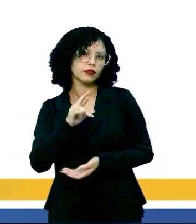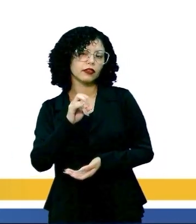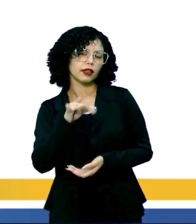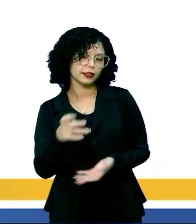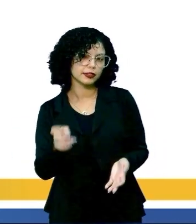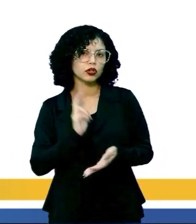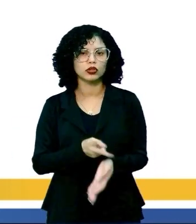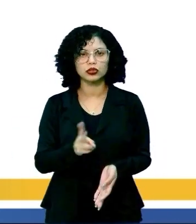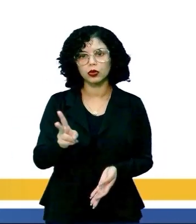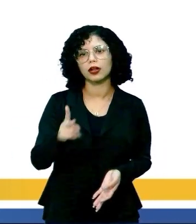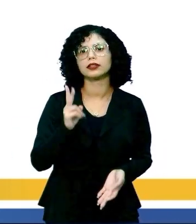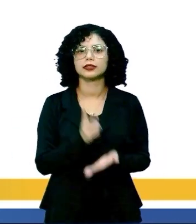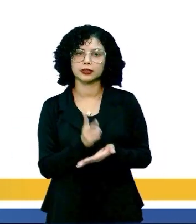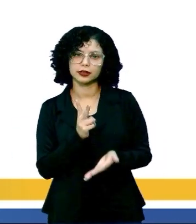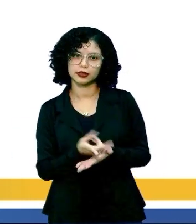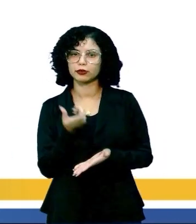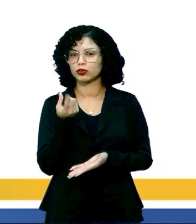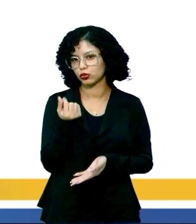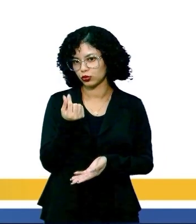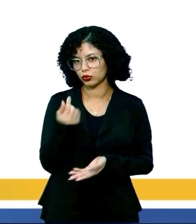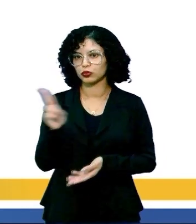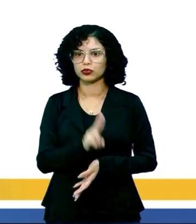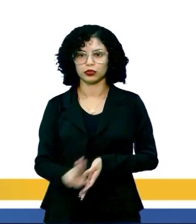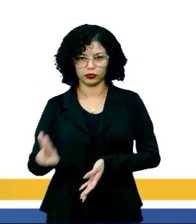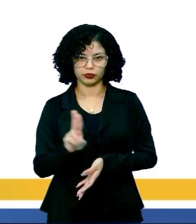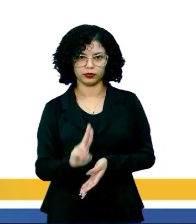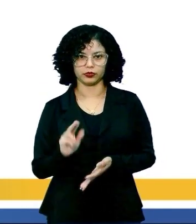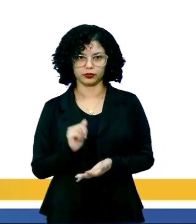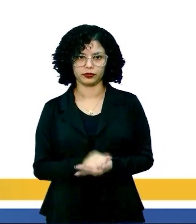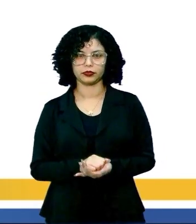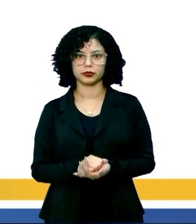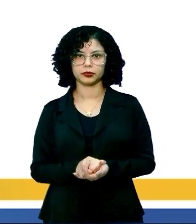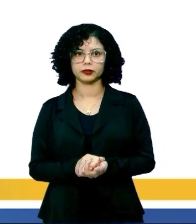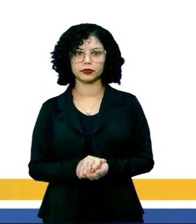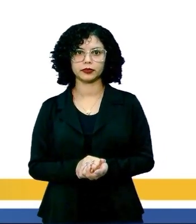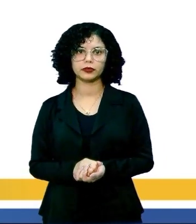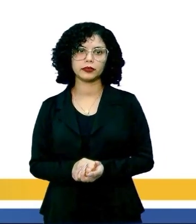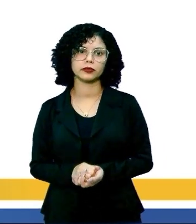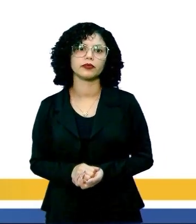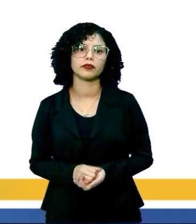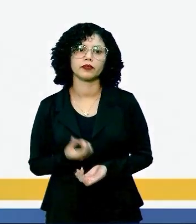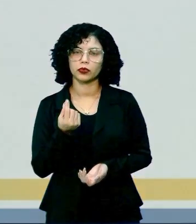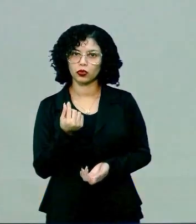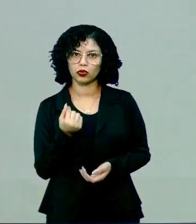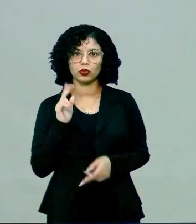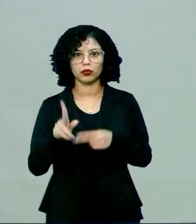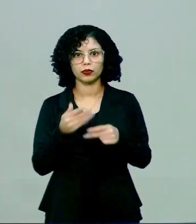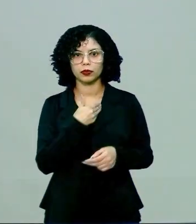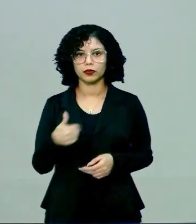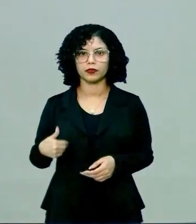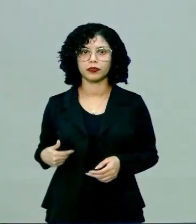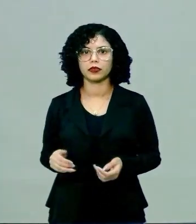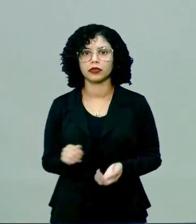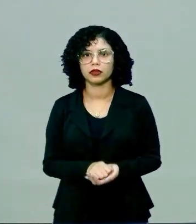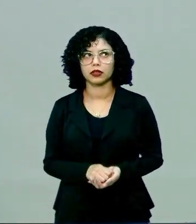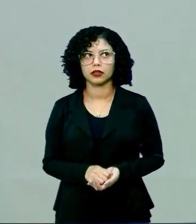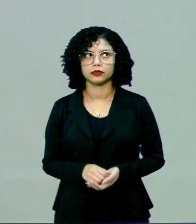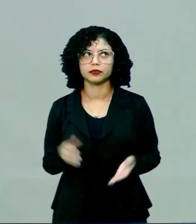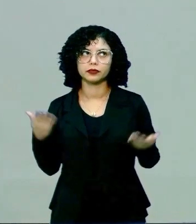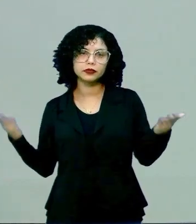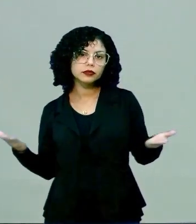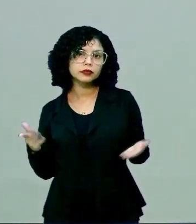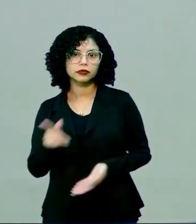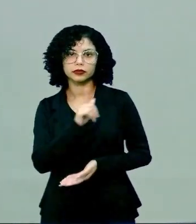né? Para que eles não tivessem prejuízo, fazendo uso, então, da máquina pública, ou seja, do dinheiro público.